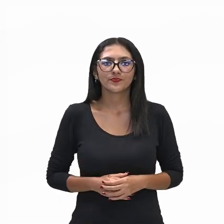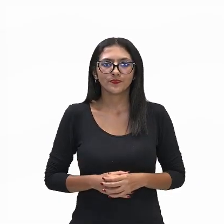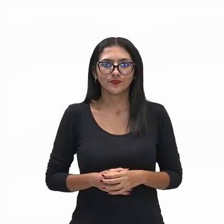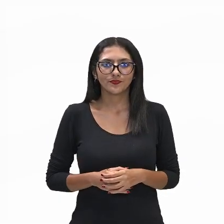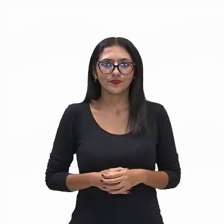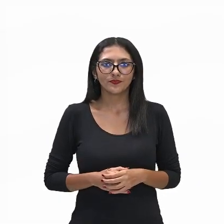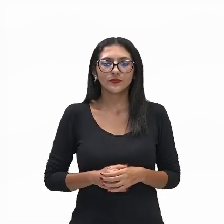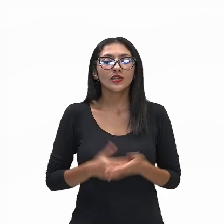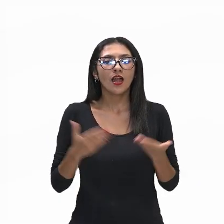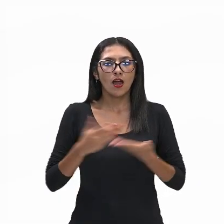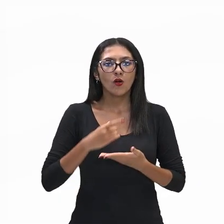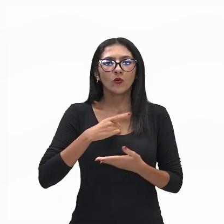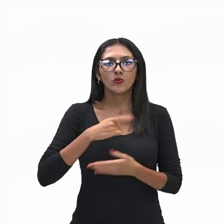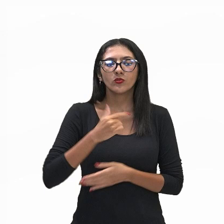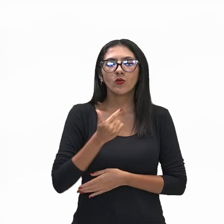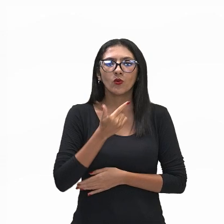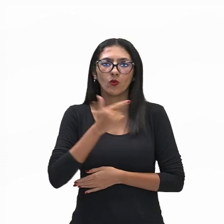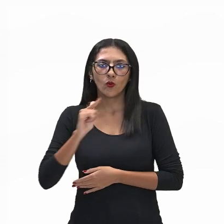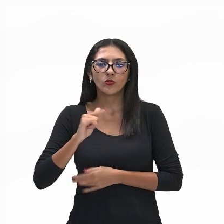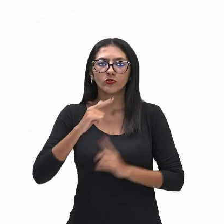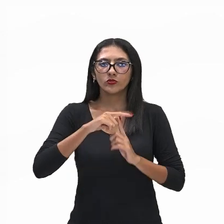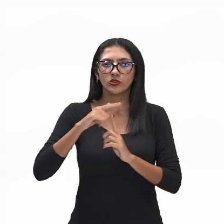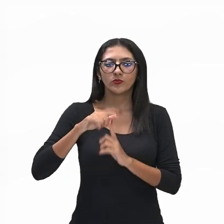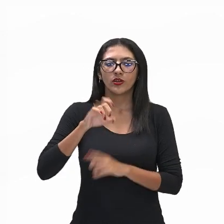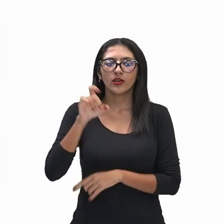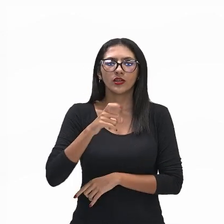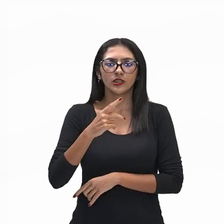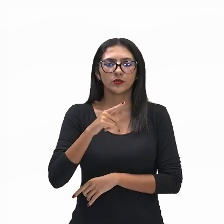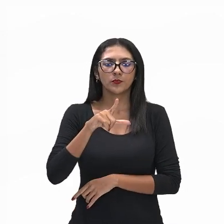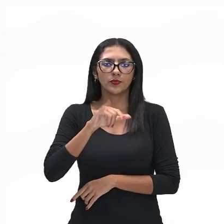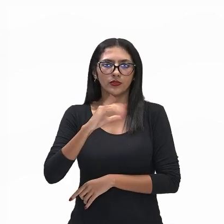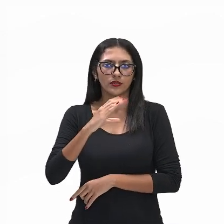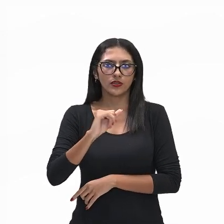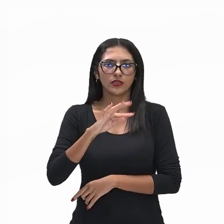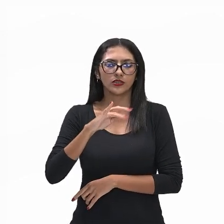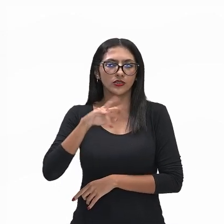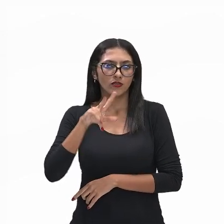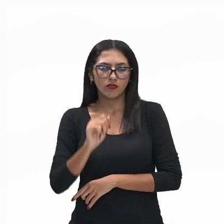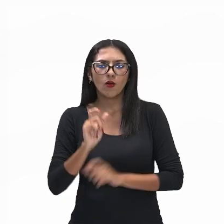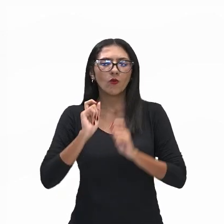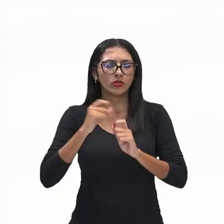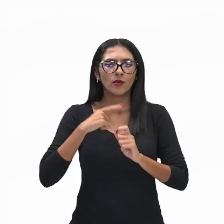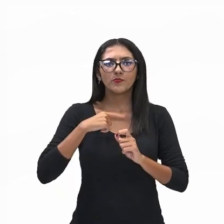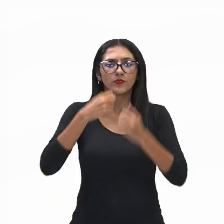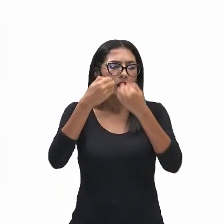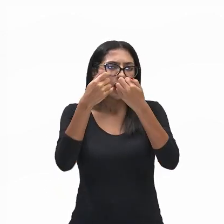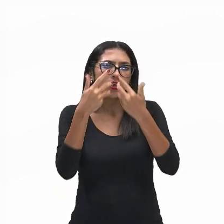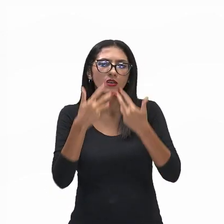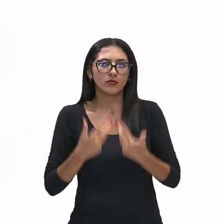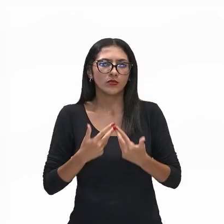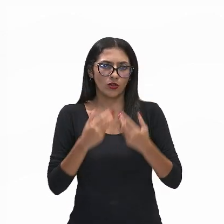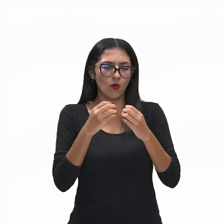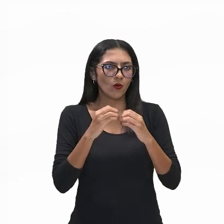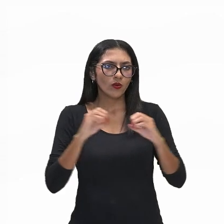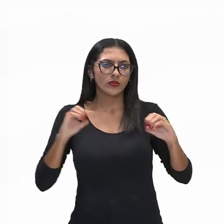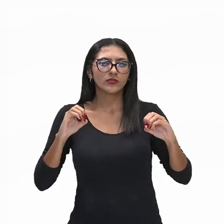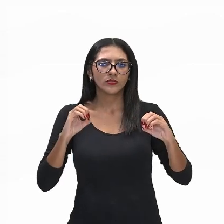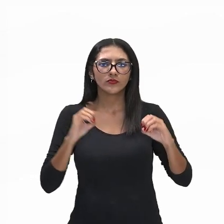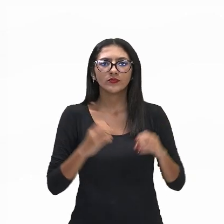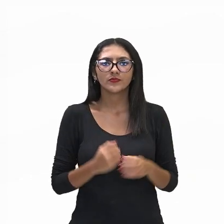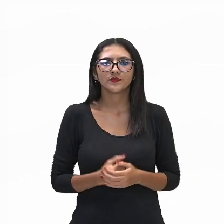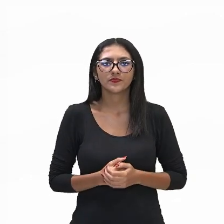a oração subordinada adjetiva explicativa. Então, conforme o professor Pestana As orações subordinadas